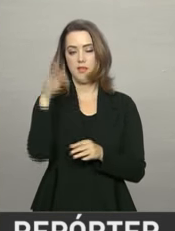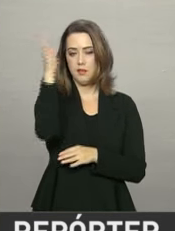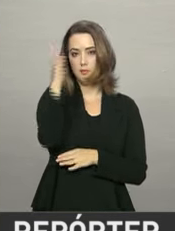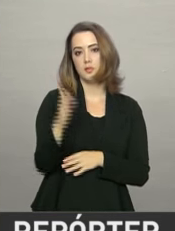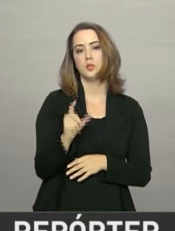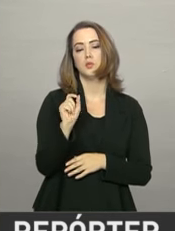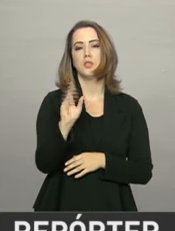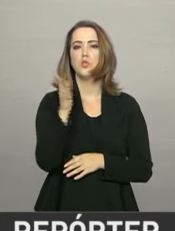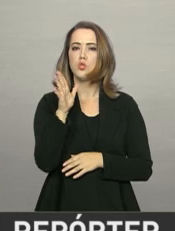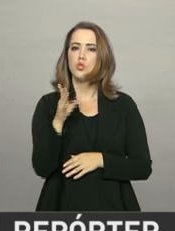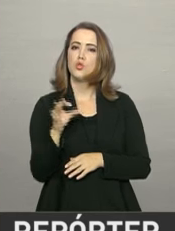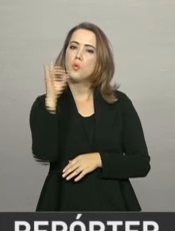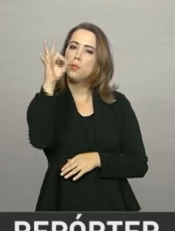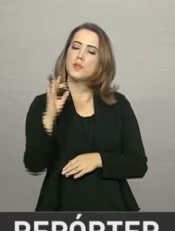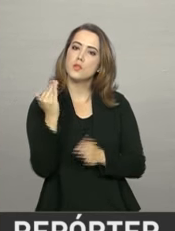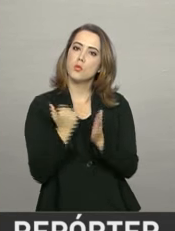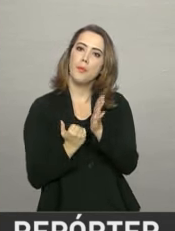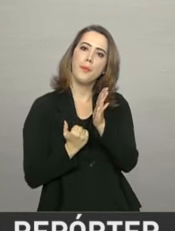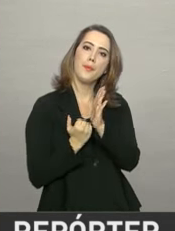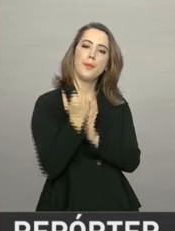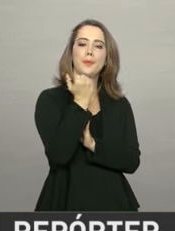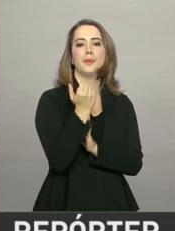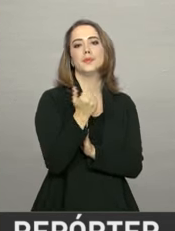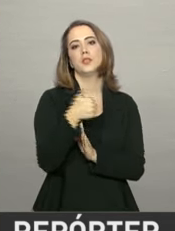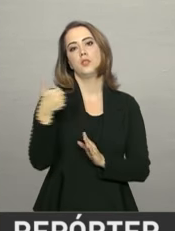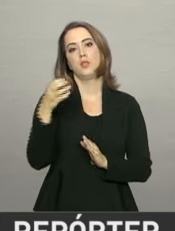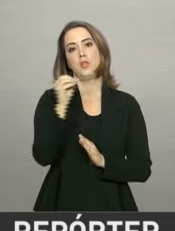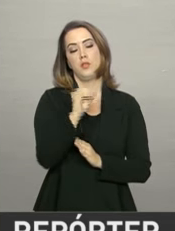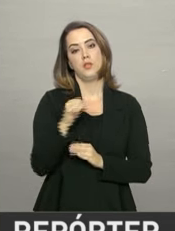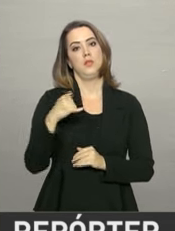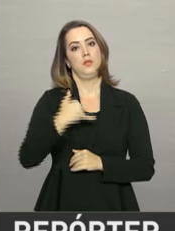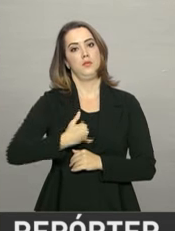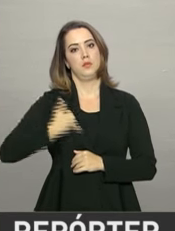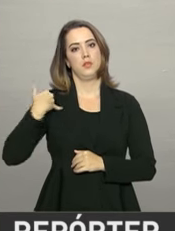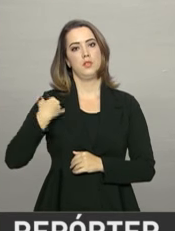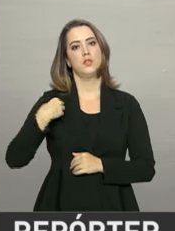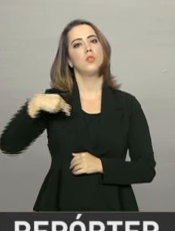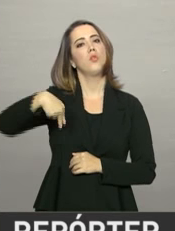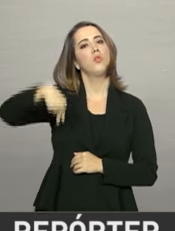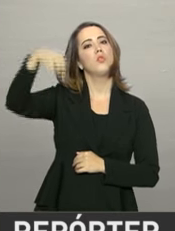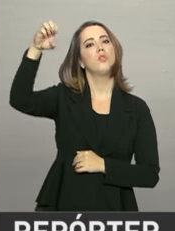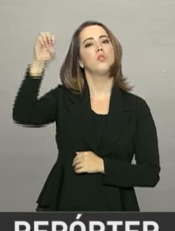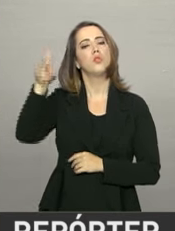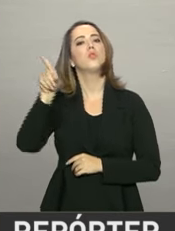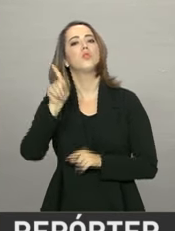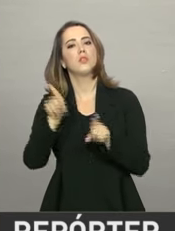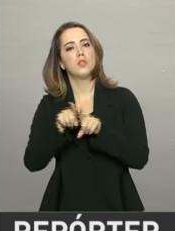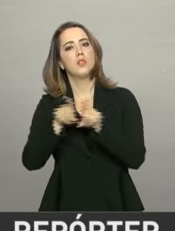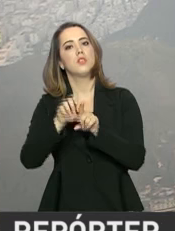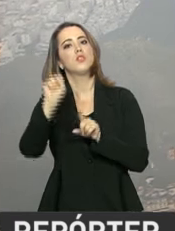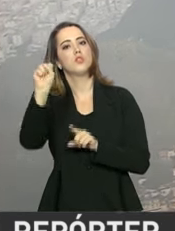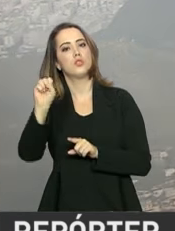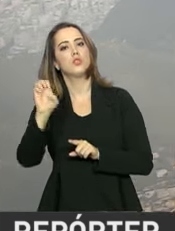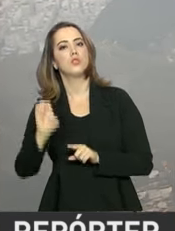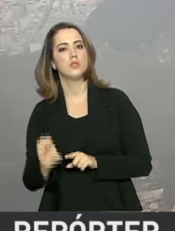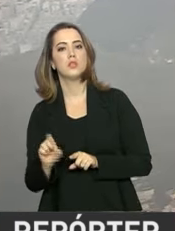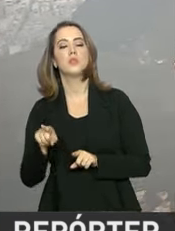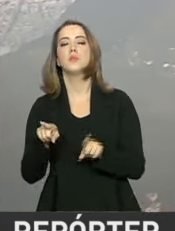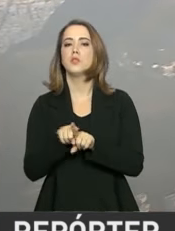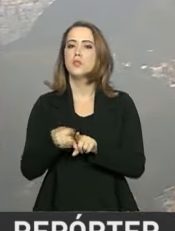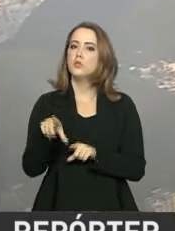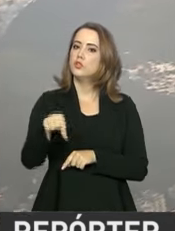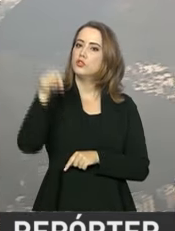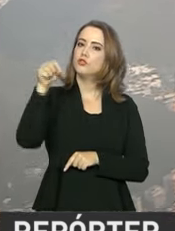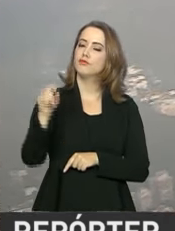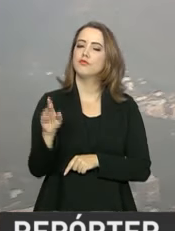registrado em junho nos últimos 10 anos Nordeste e Sudeste são os destinos preferidos o governo